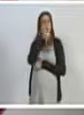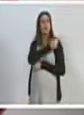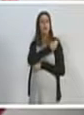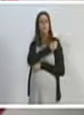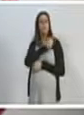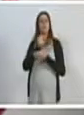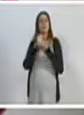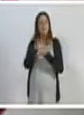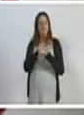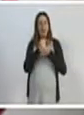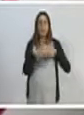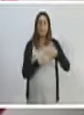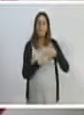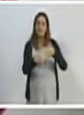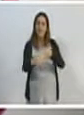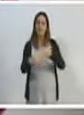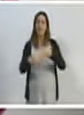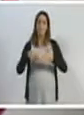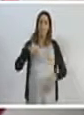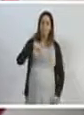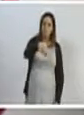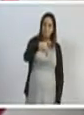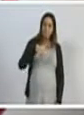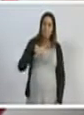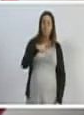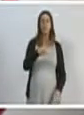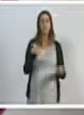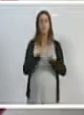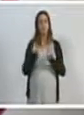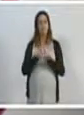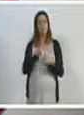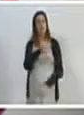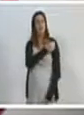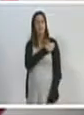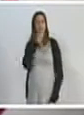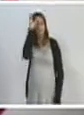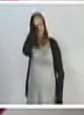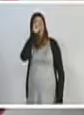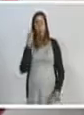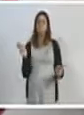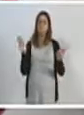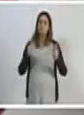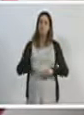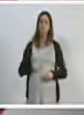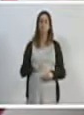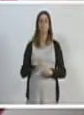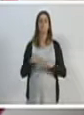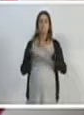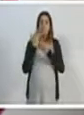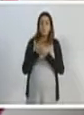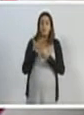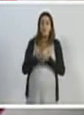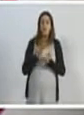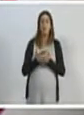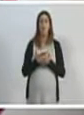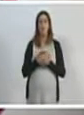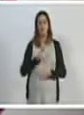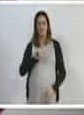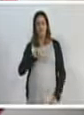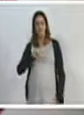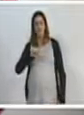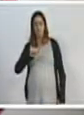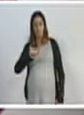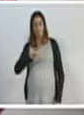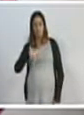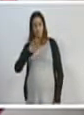de Trânsito também participando e podendo capacitar os alunos, as crianças e os jovens da Escola Vidal Ramos, nesse novo momento em que